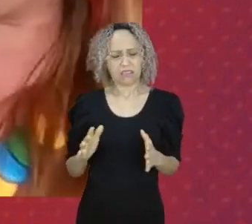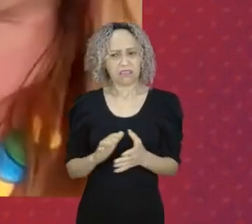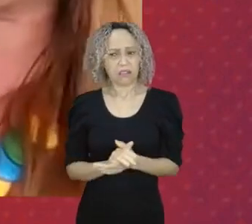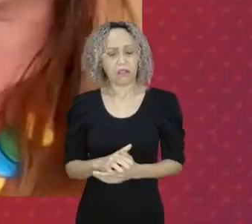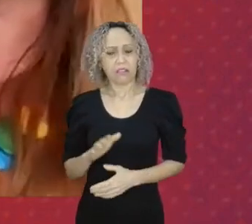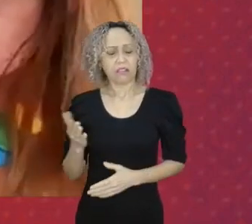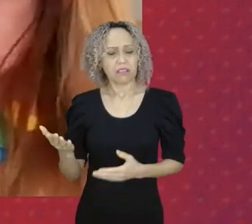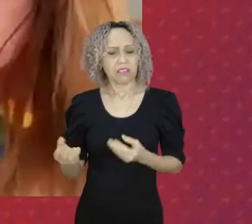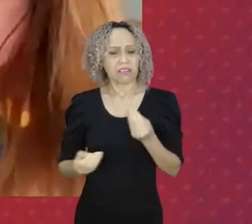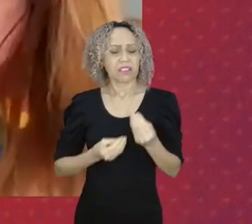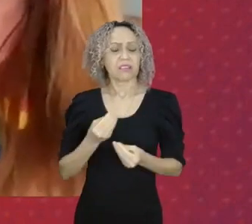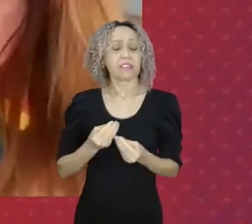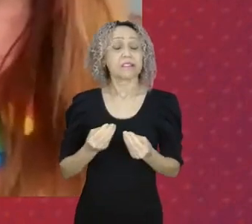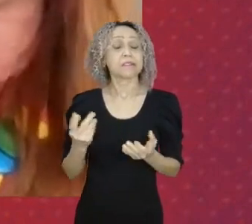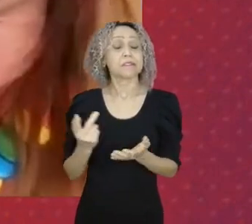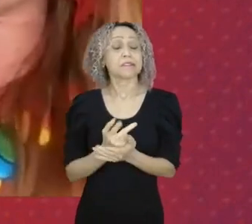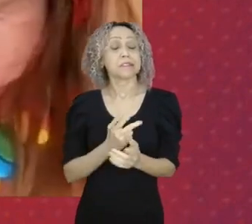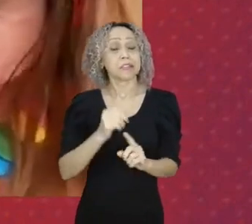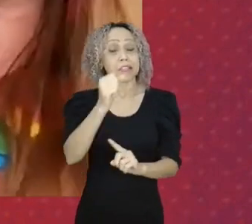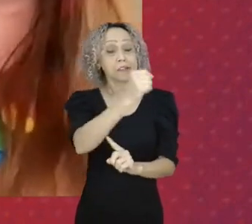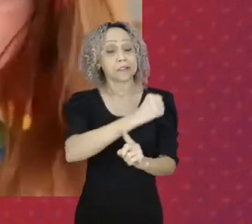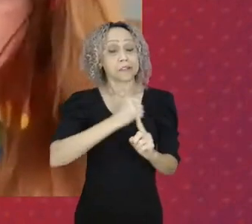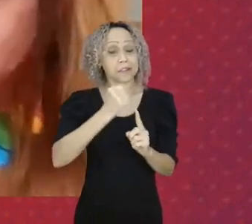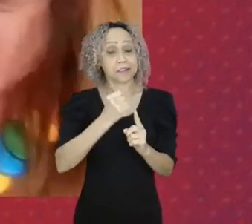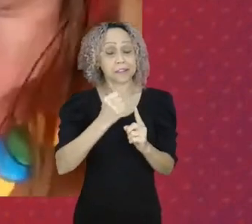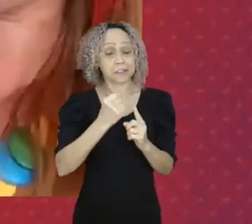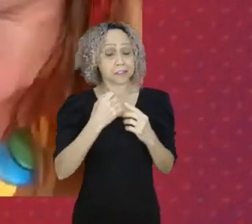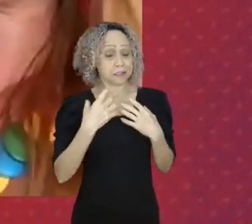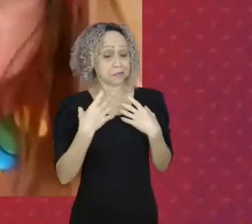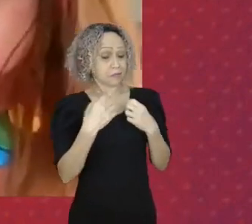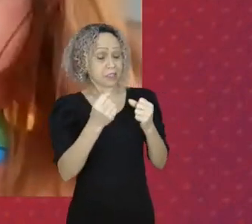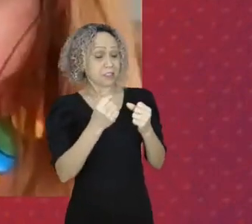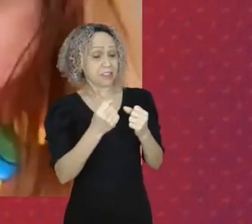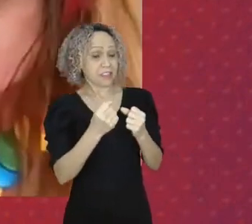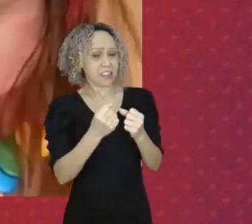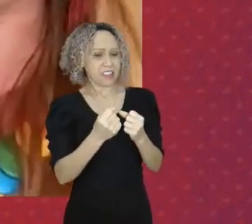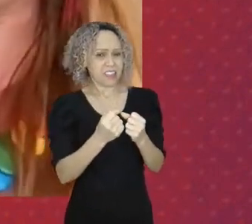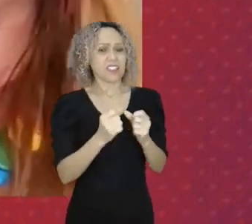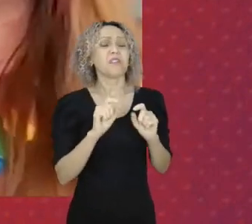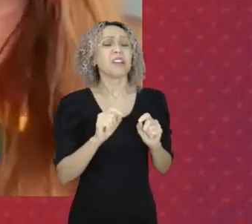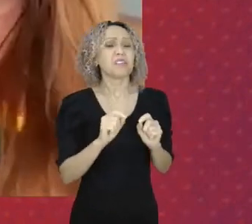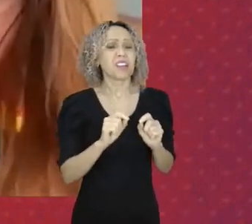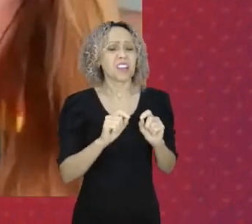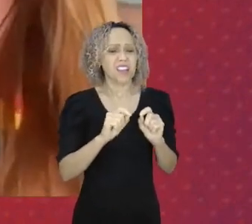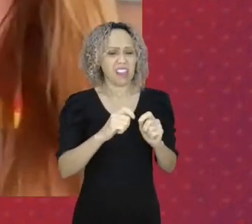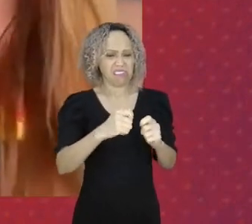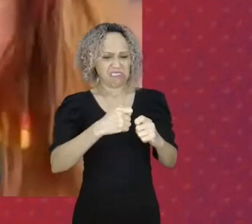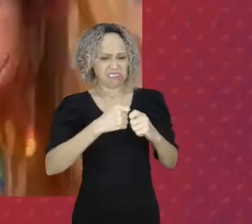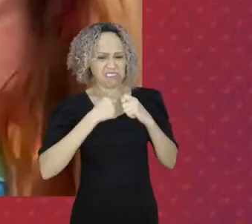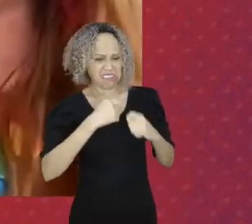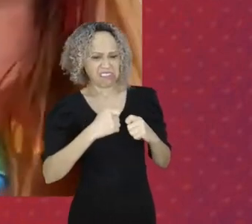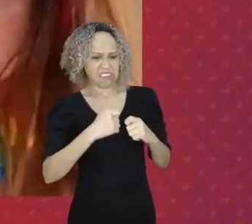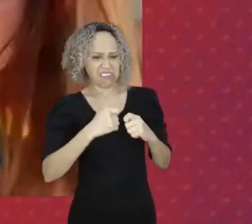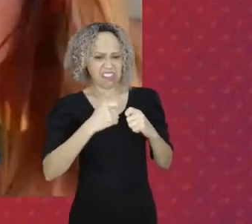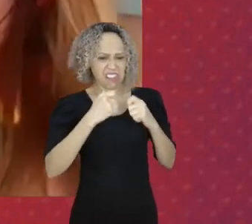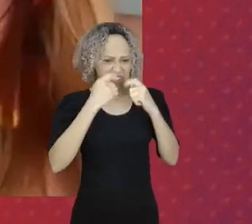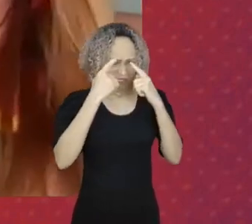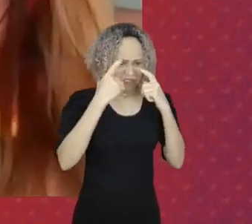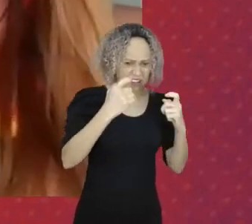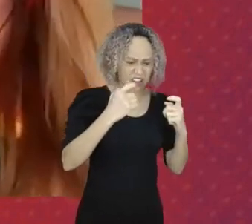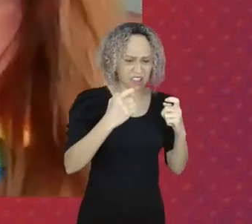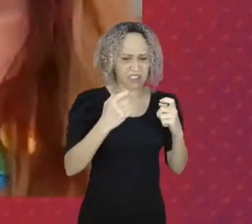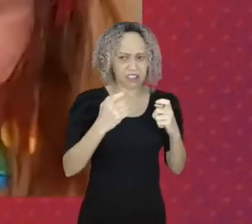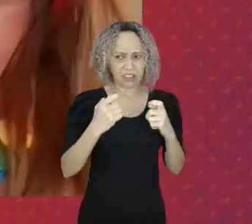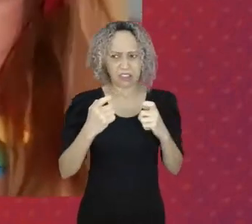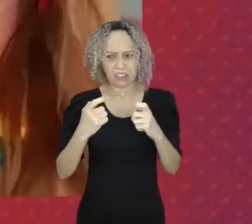nos devolve, né, com vulnerabilidades, com ofensas, com ausências,